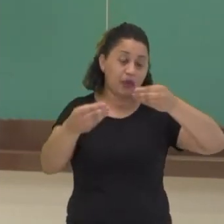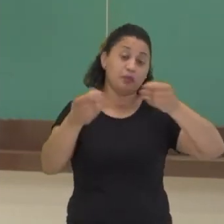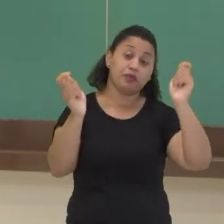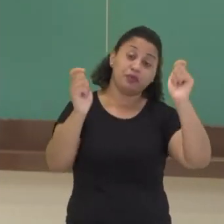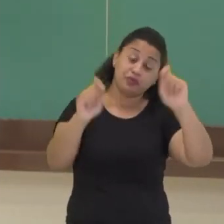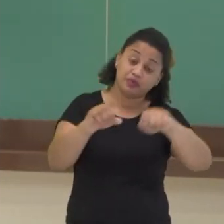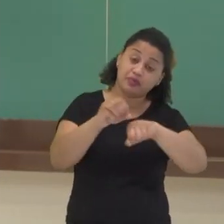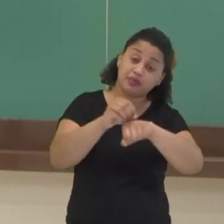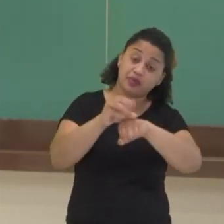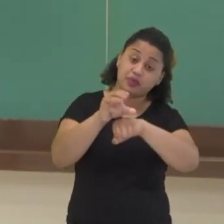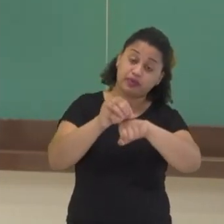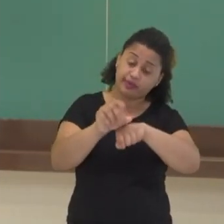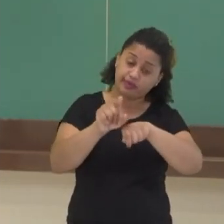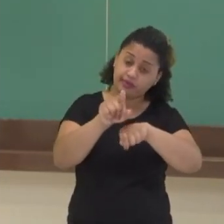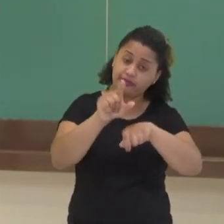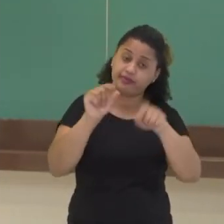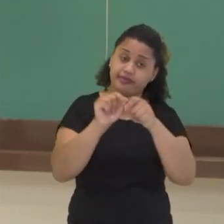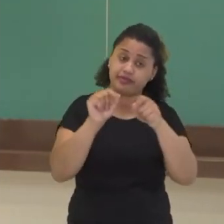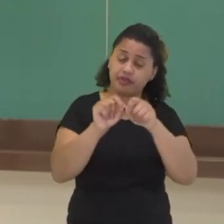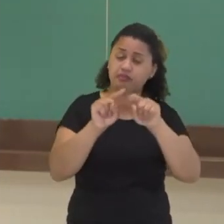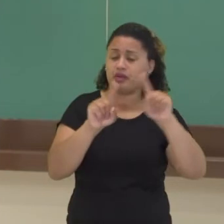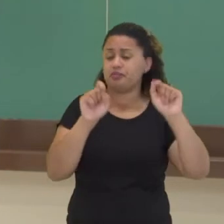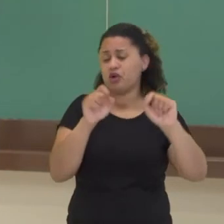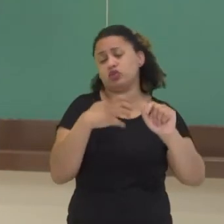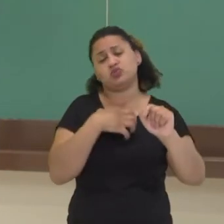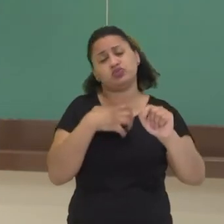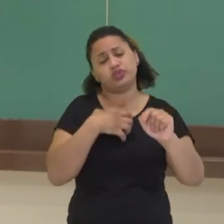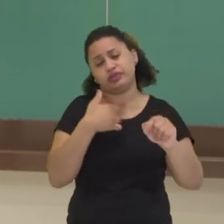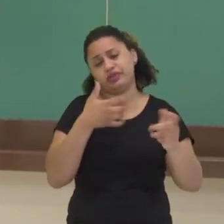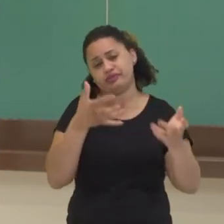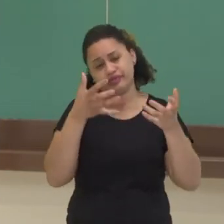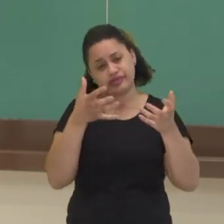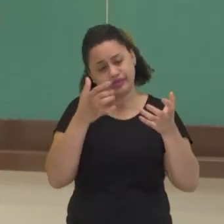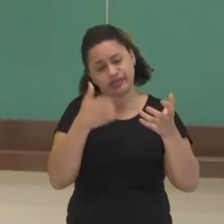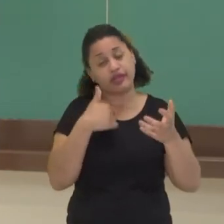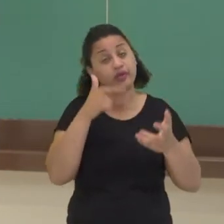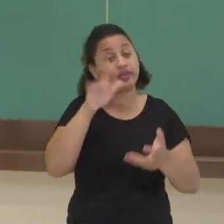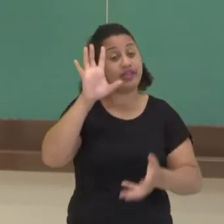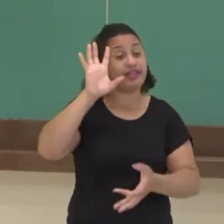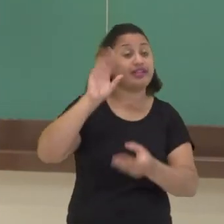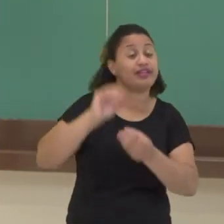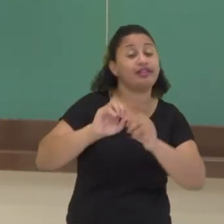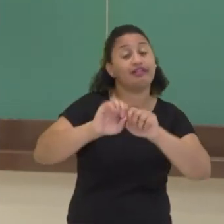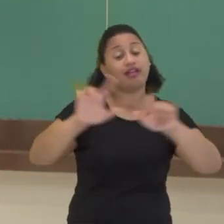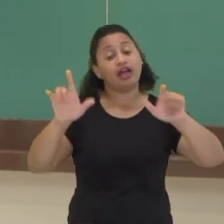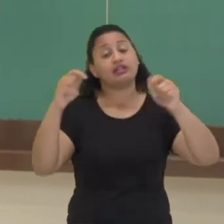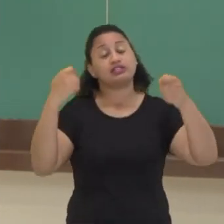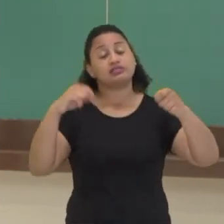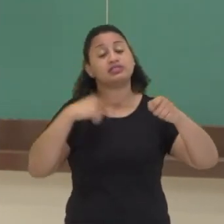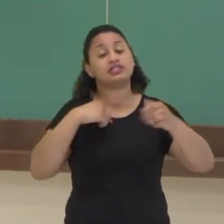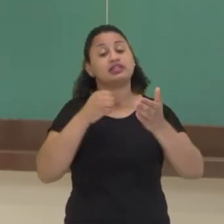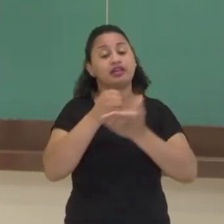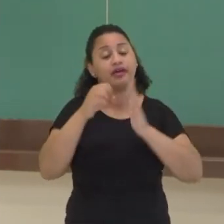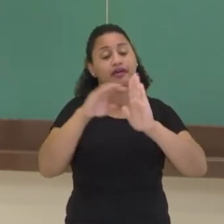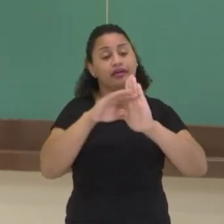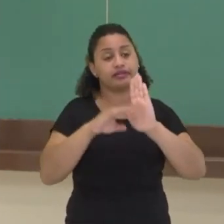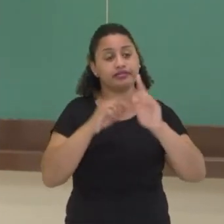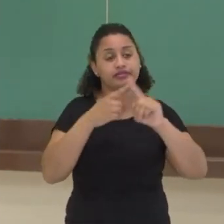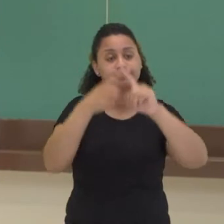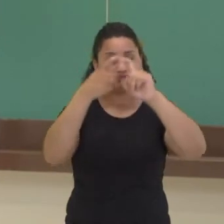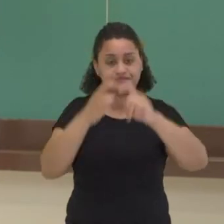usar dessa forma aqui, ó. Então, eu coloquei os números, né, como possibilidades para